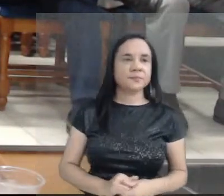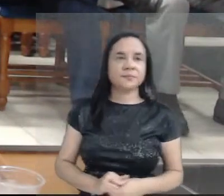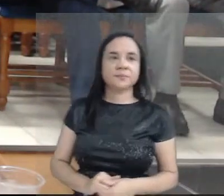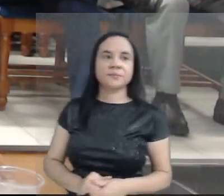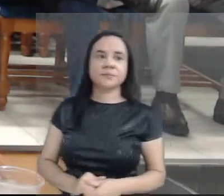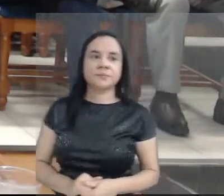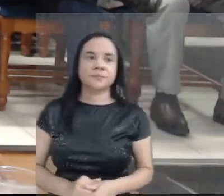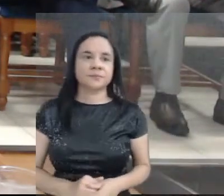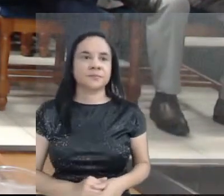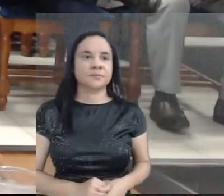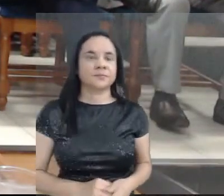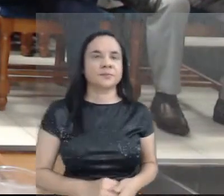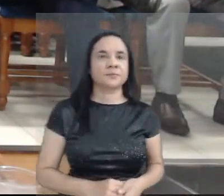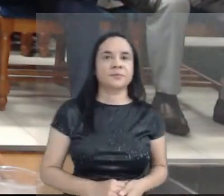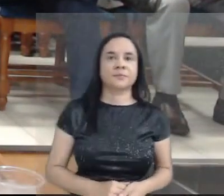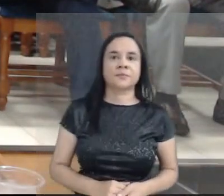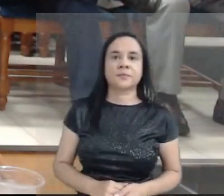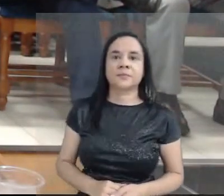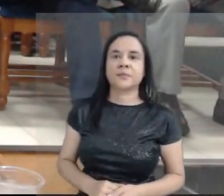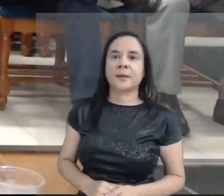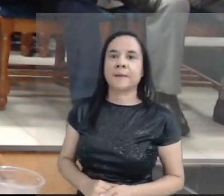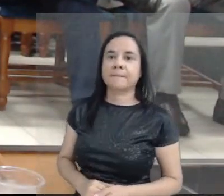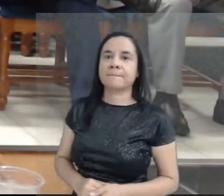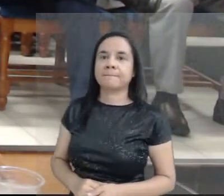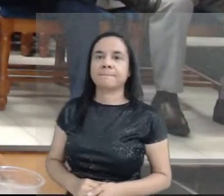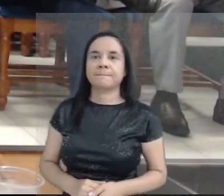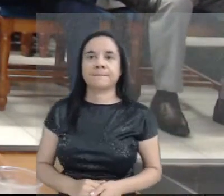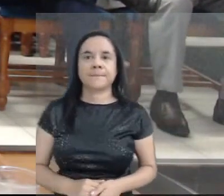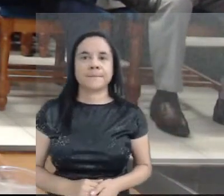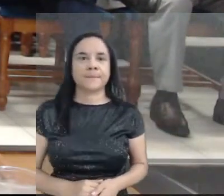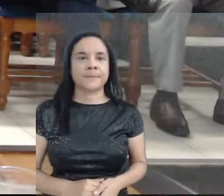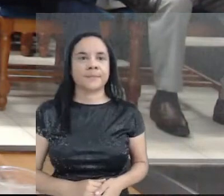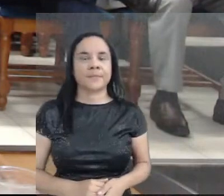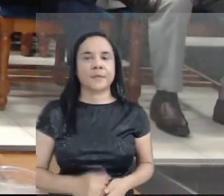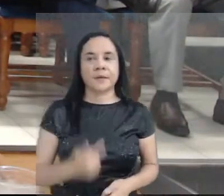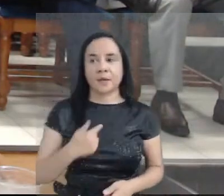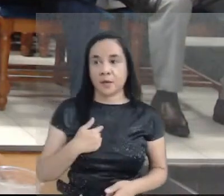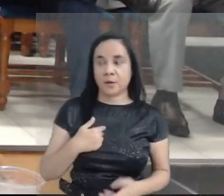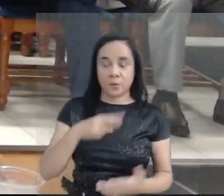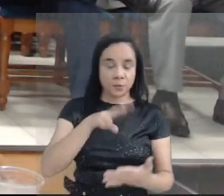Versículo 19 e 20 diz: eu estou usando a versão